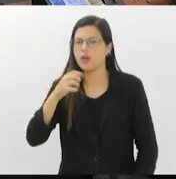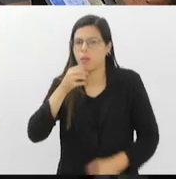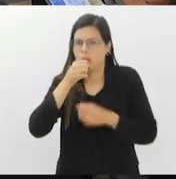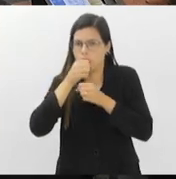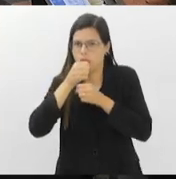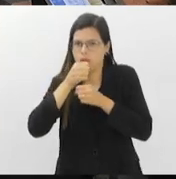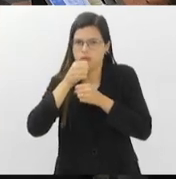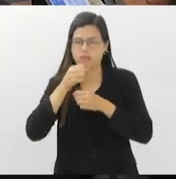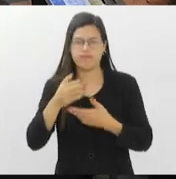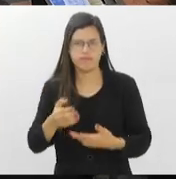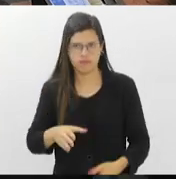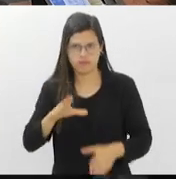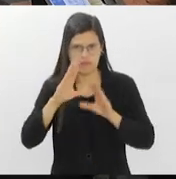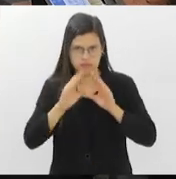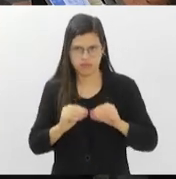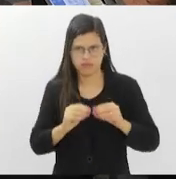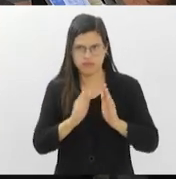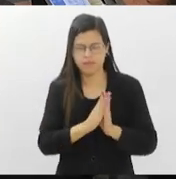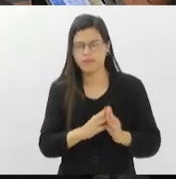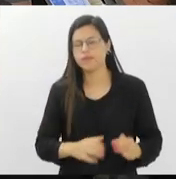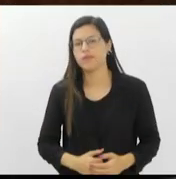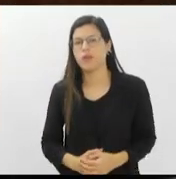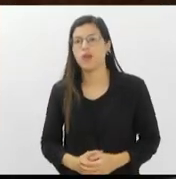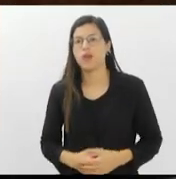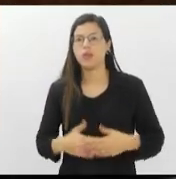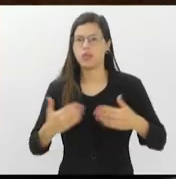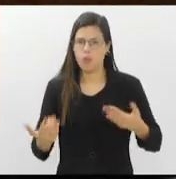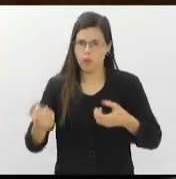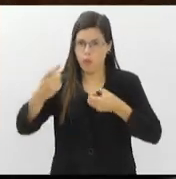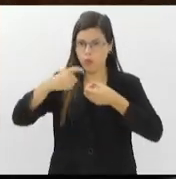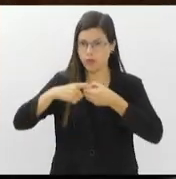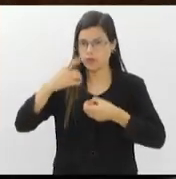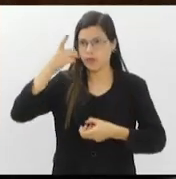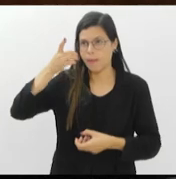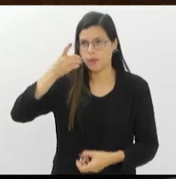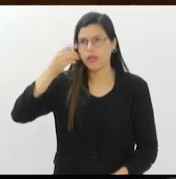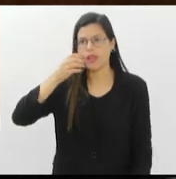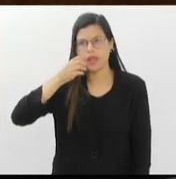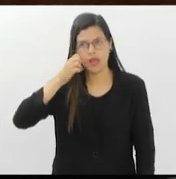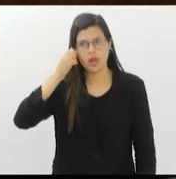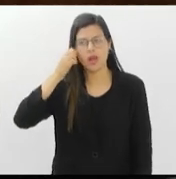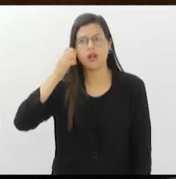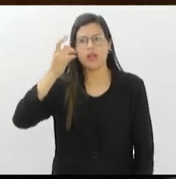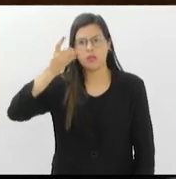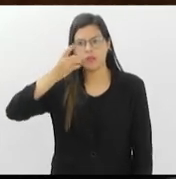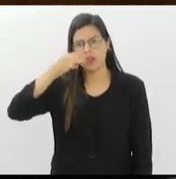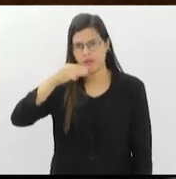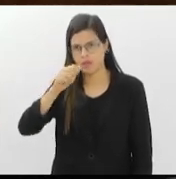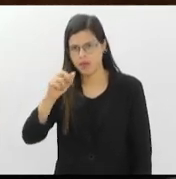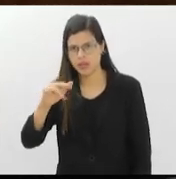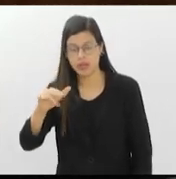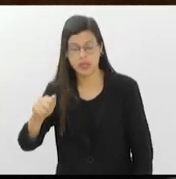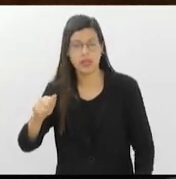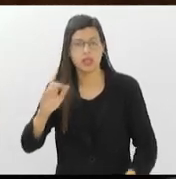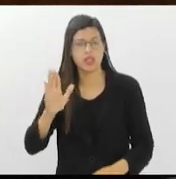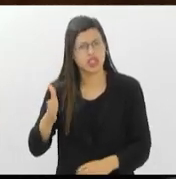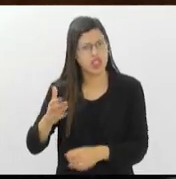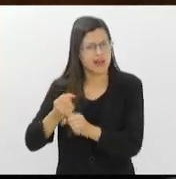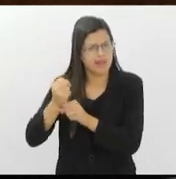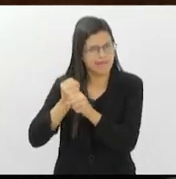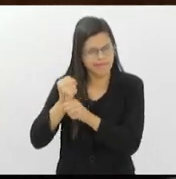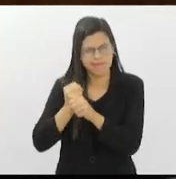Então, falava que tanto a deputada Élica quanto a deputada Marina do MST, há muitos anos, sabem